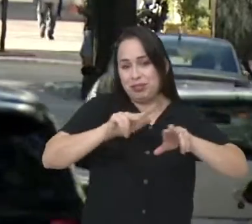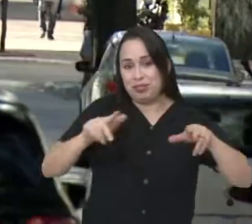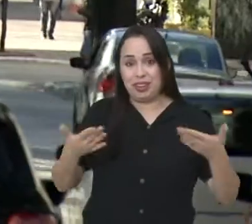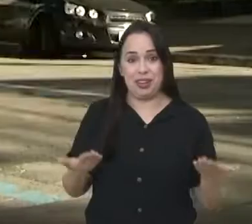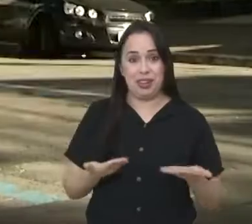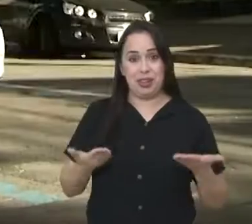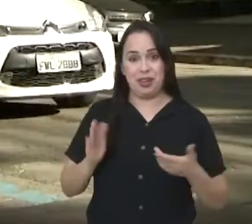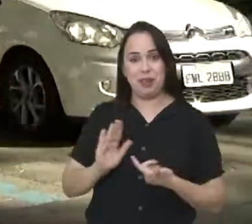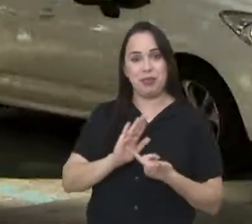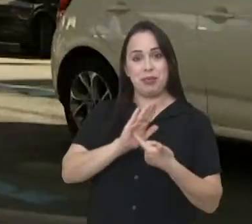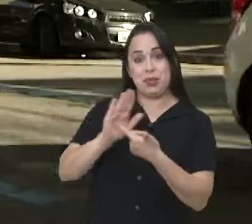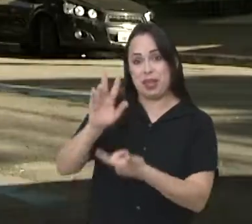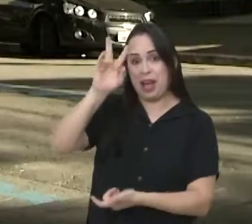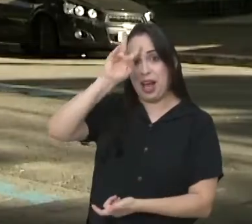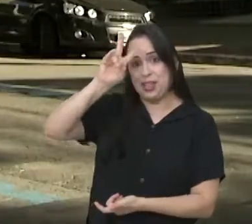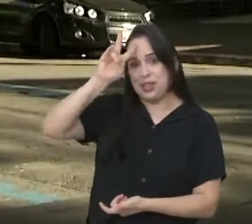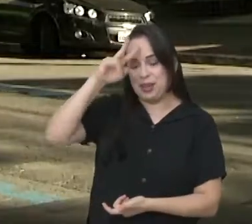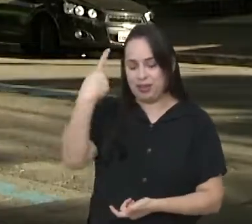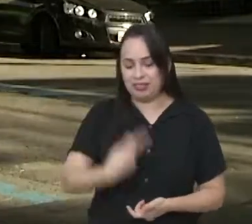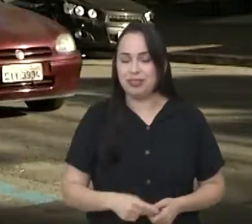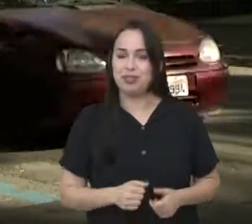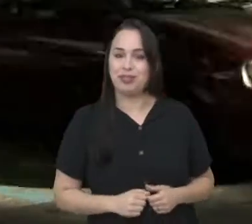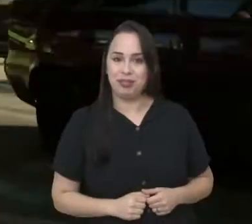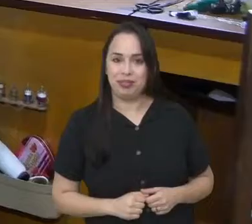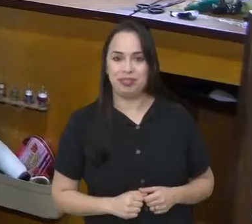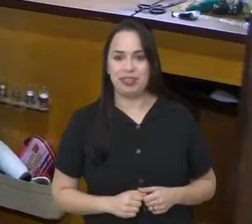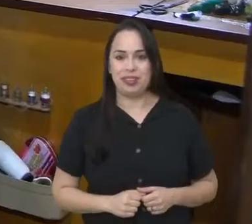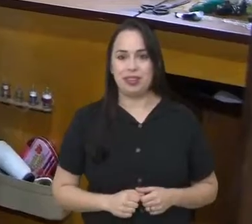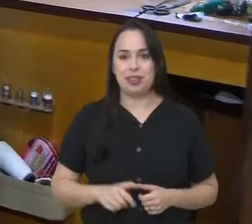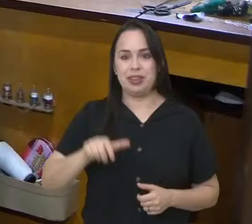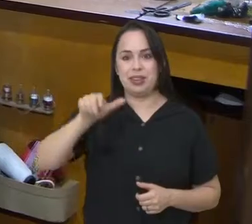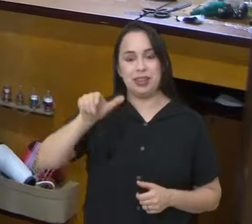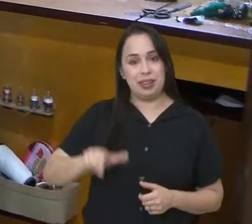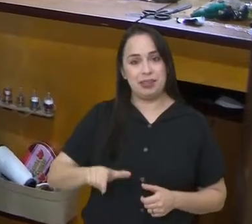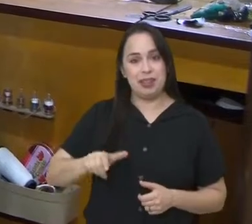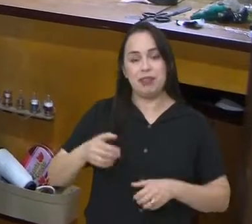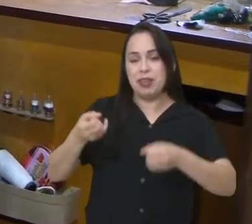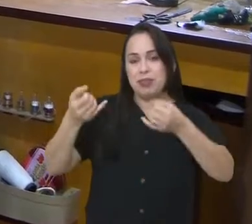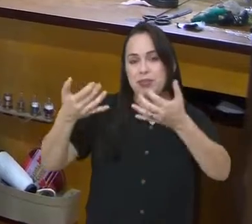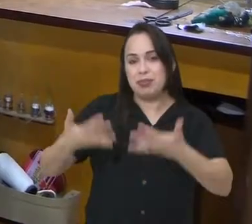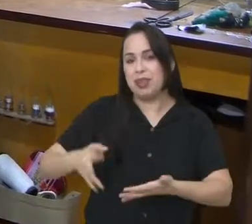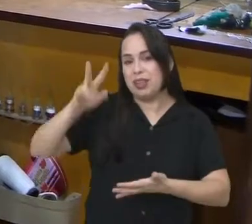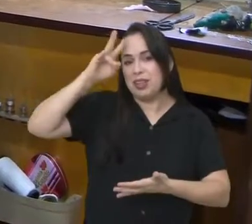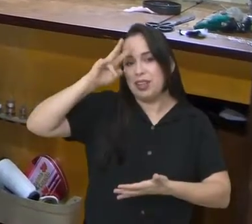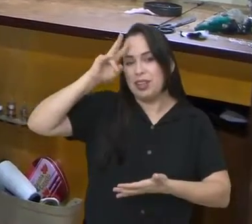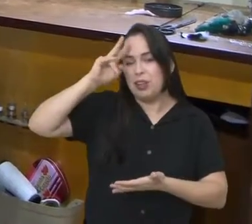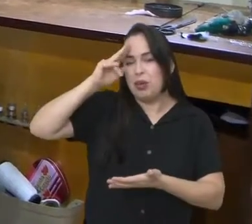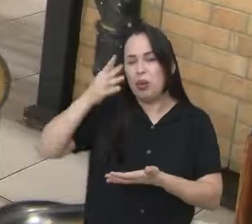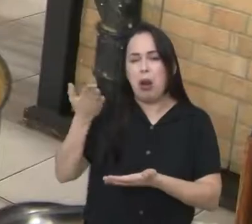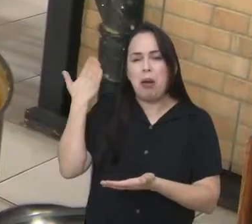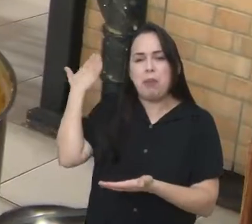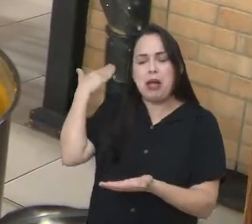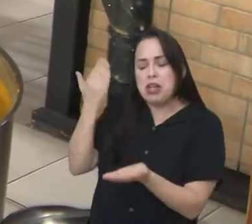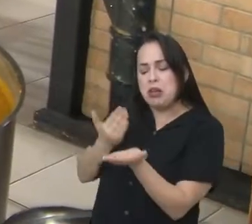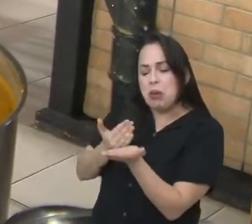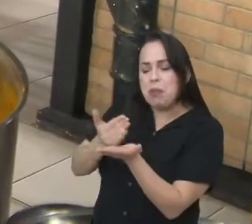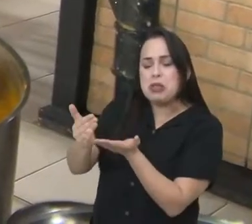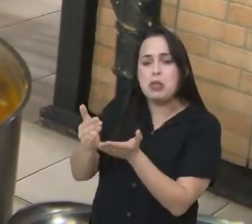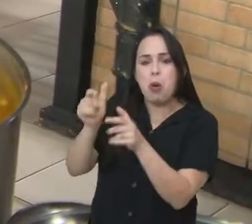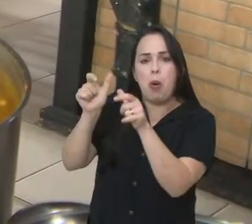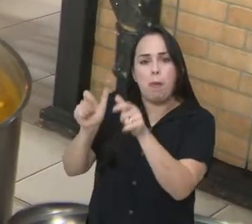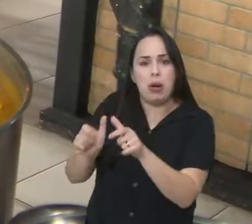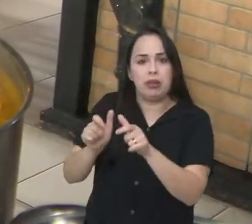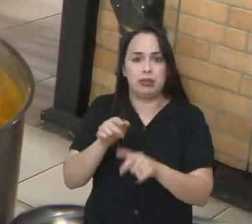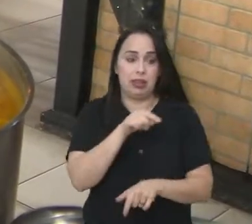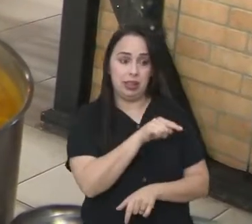vamos apresentar as histórias do bairro Jardim São Dimas. A Dona Emília vai contar as histórias do início do bairro. O Lázaro vai falar